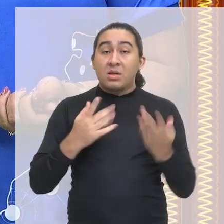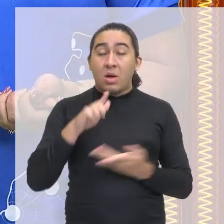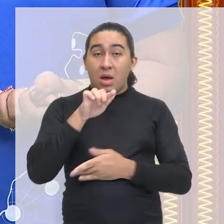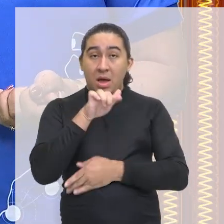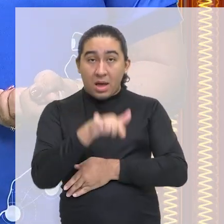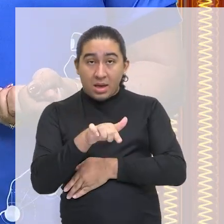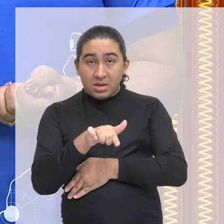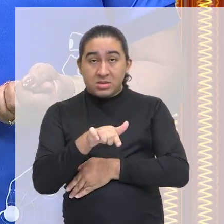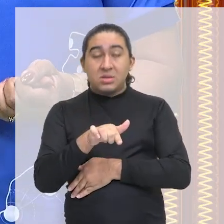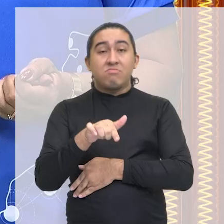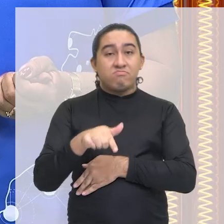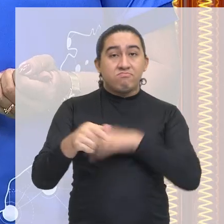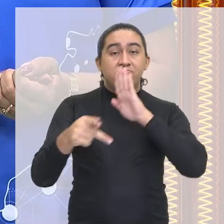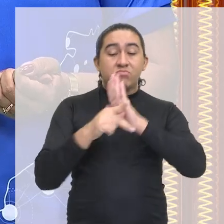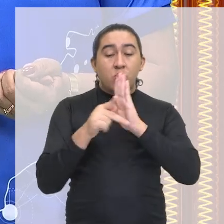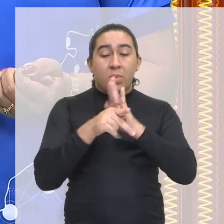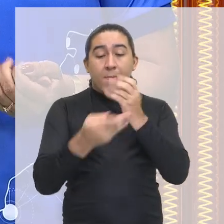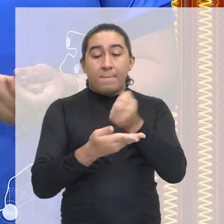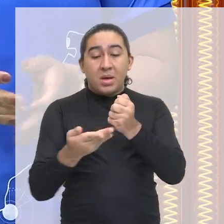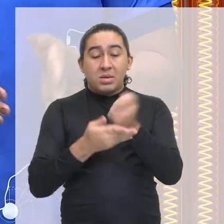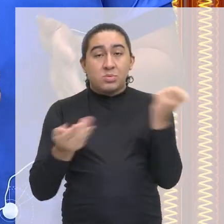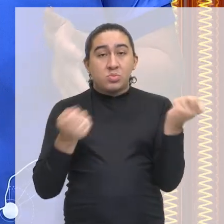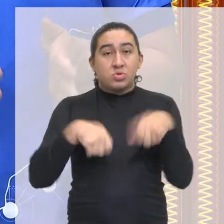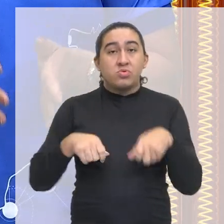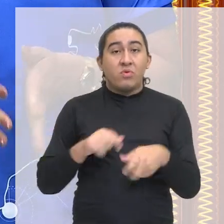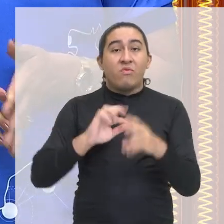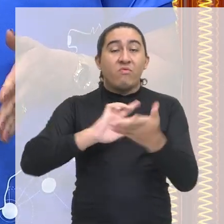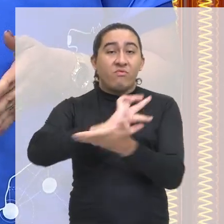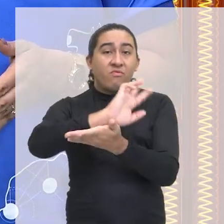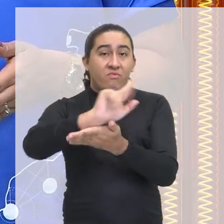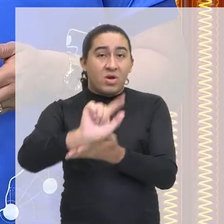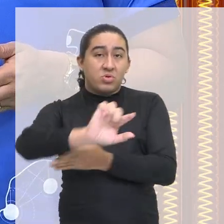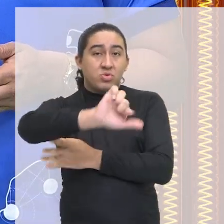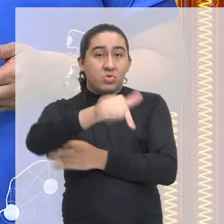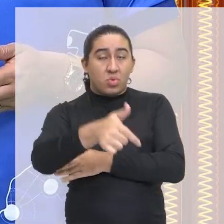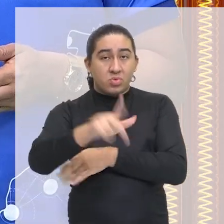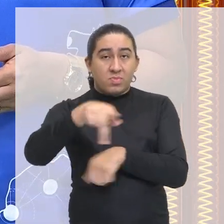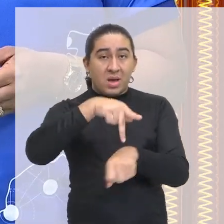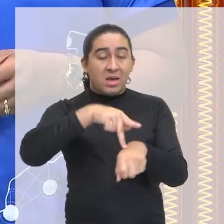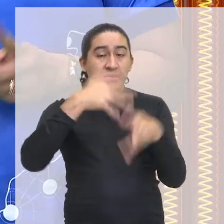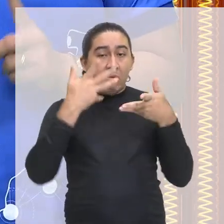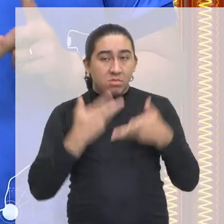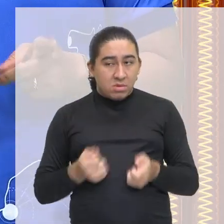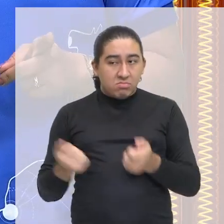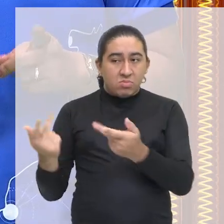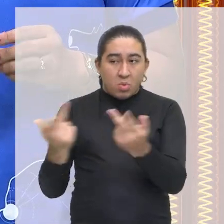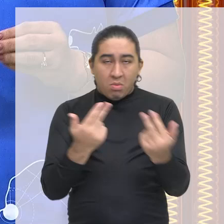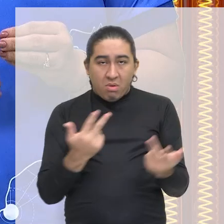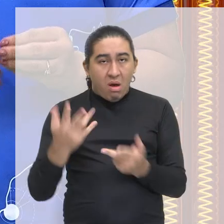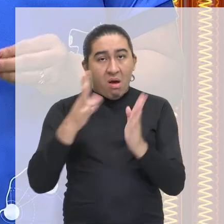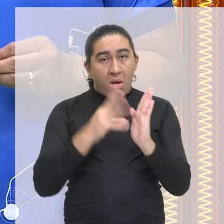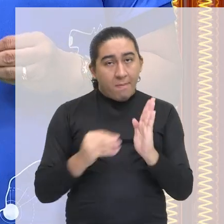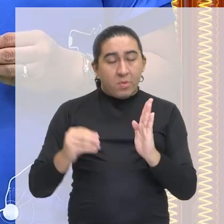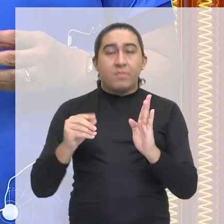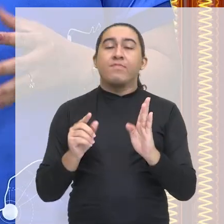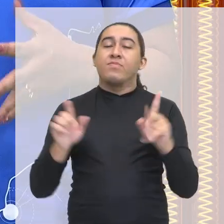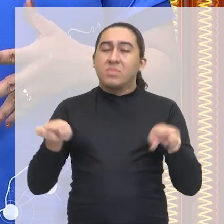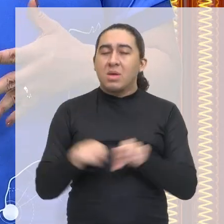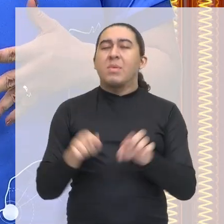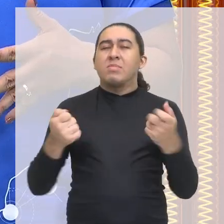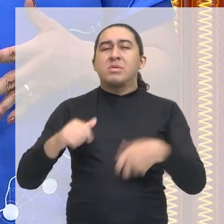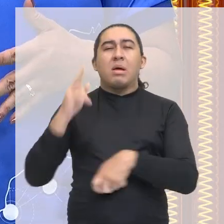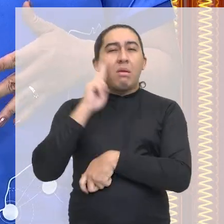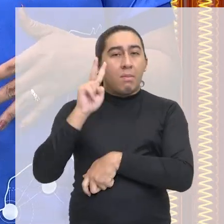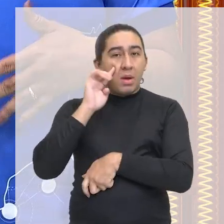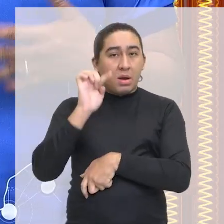princípio utilizado por Gandhi serviu de inspiração para muitos ao longo do século XX. Vale lembrar, né, que o Gandhi ele teve